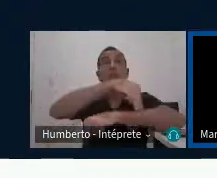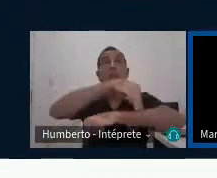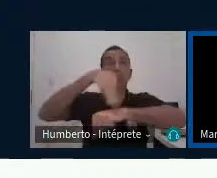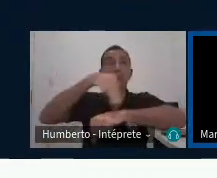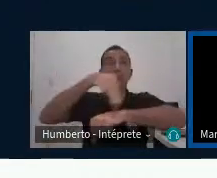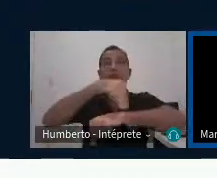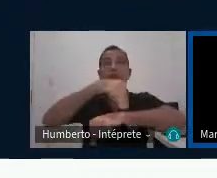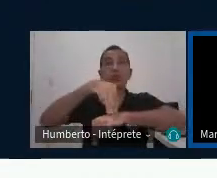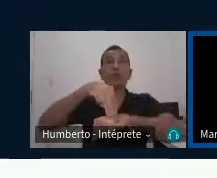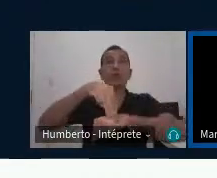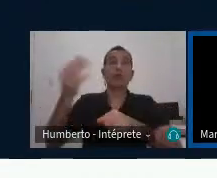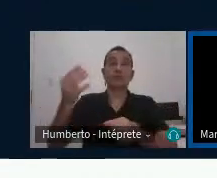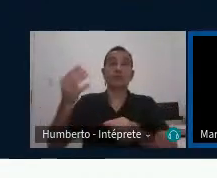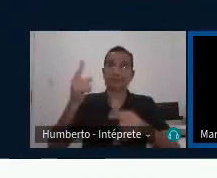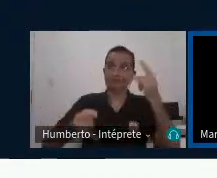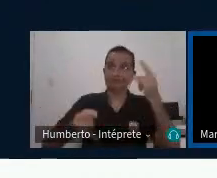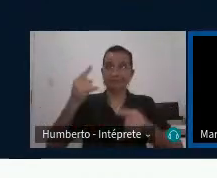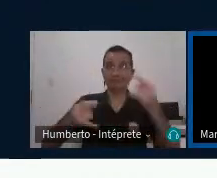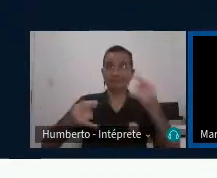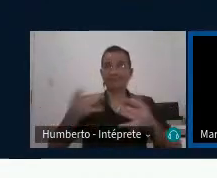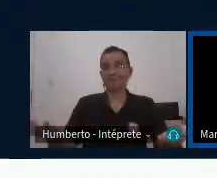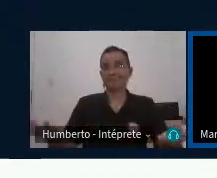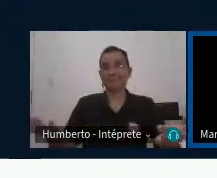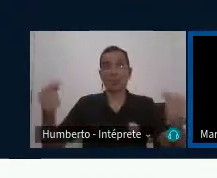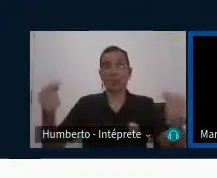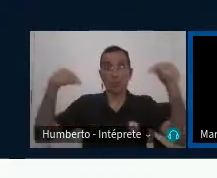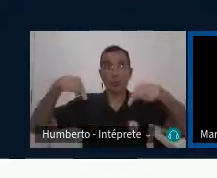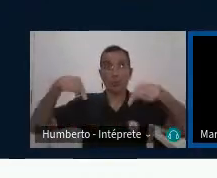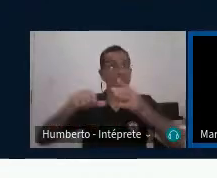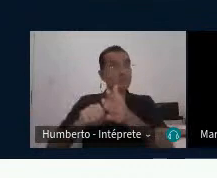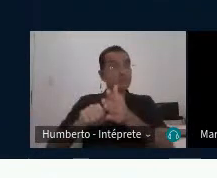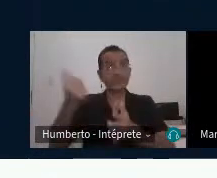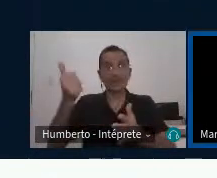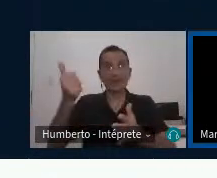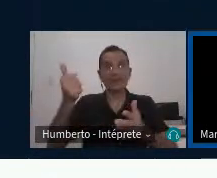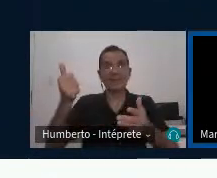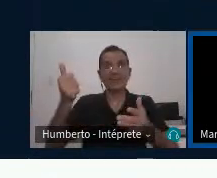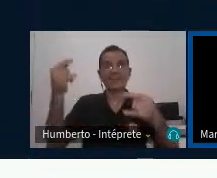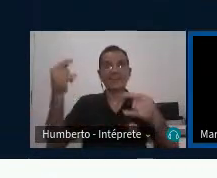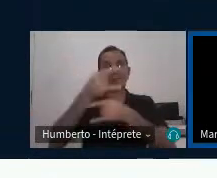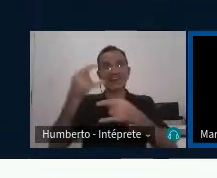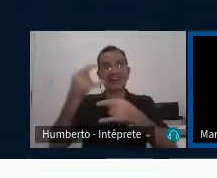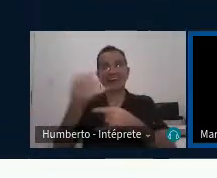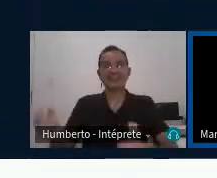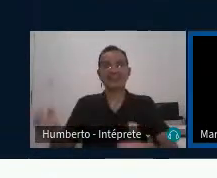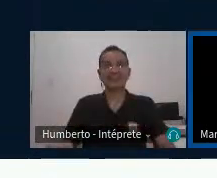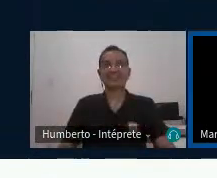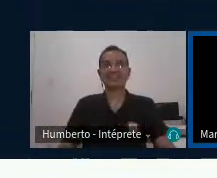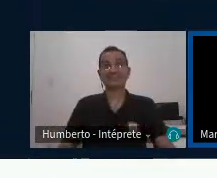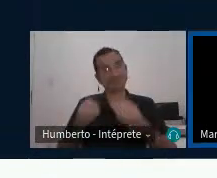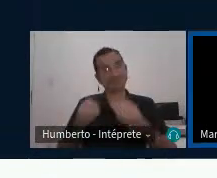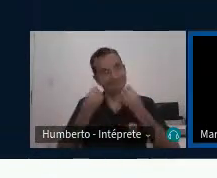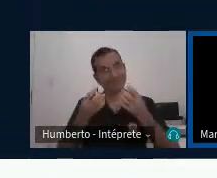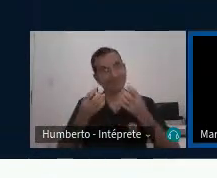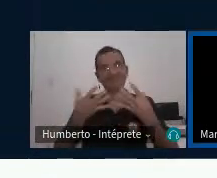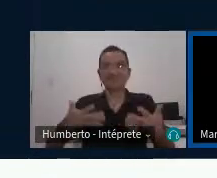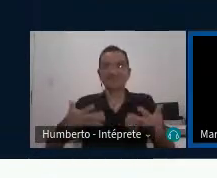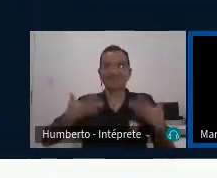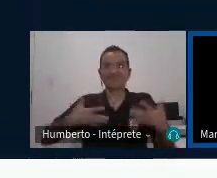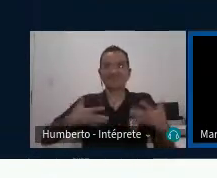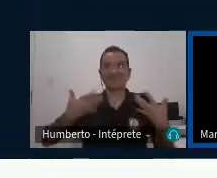E primeira live deles hoje, olha que orgulho. É o crescimento, pô. Então, um